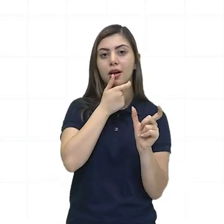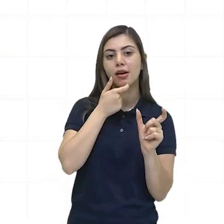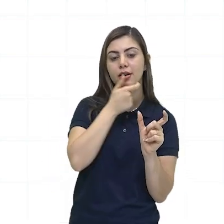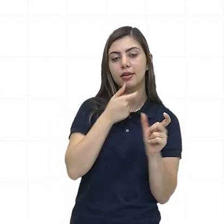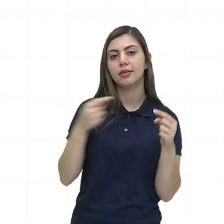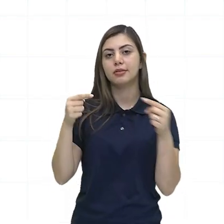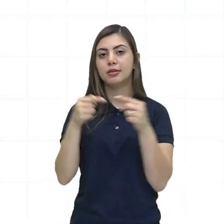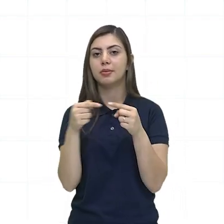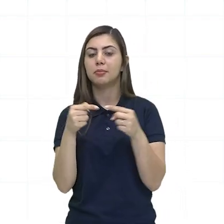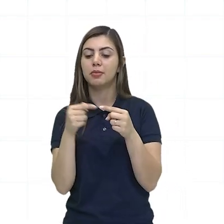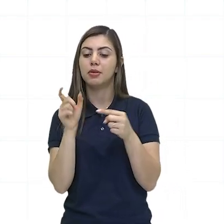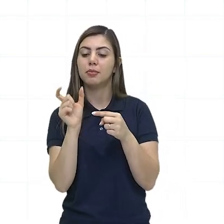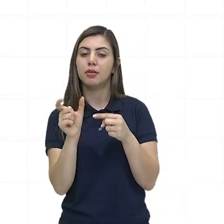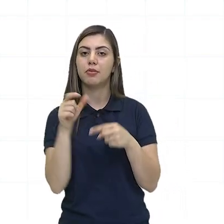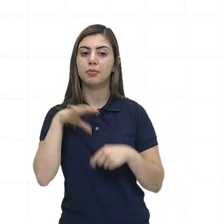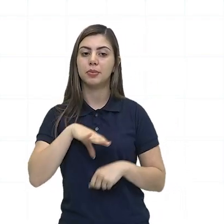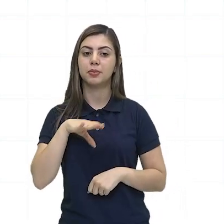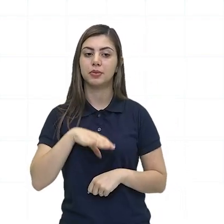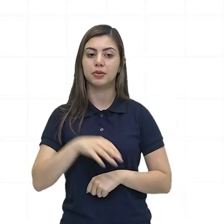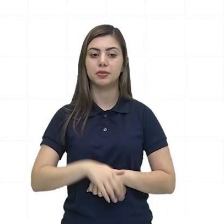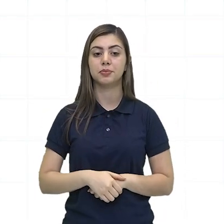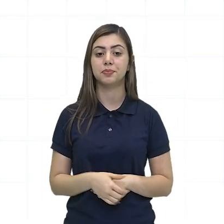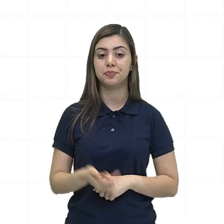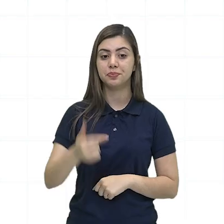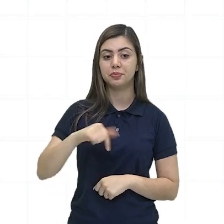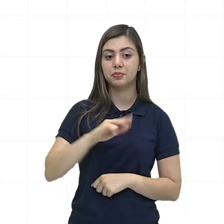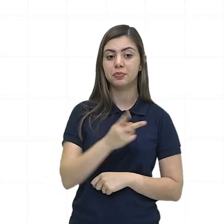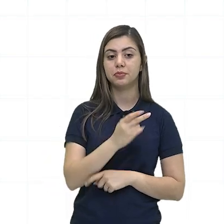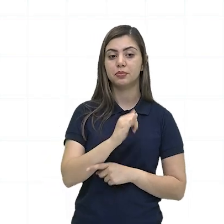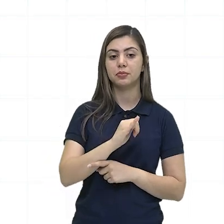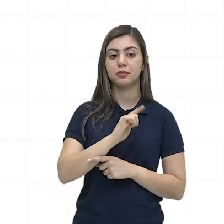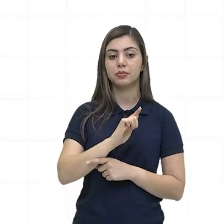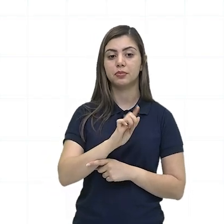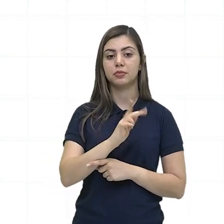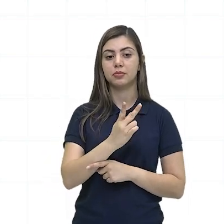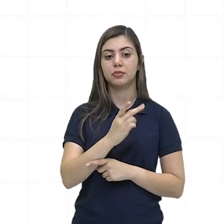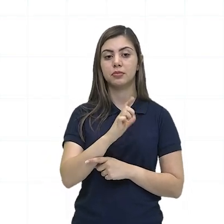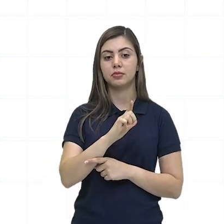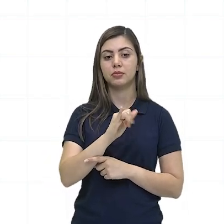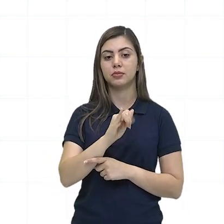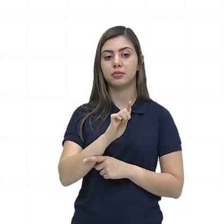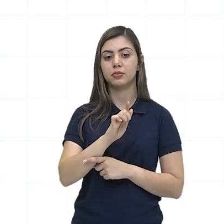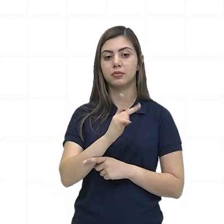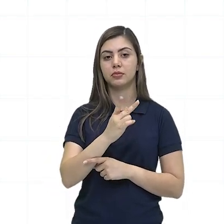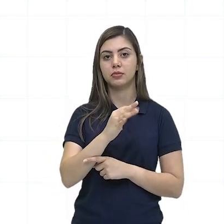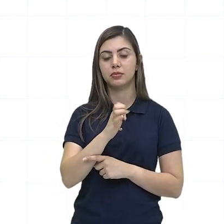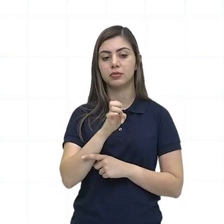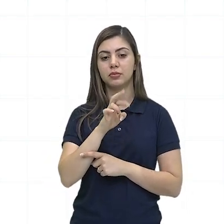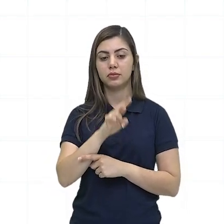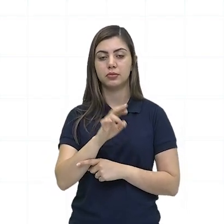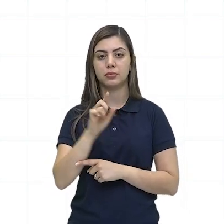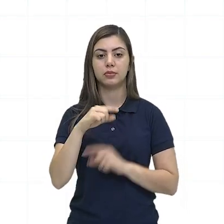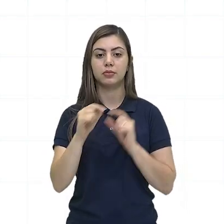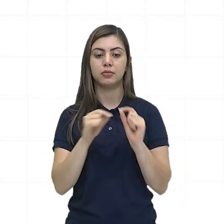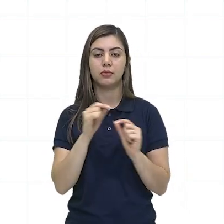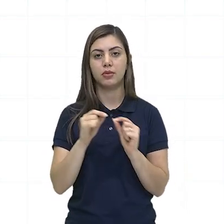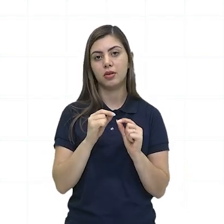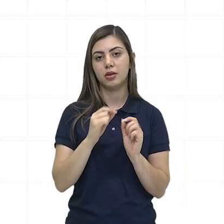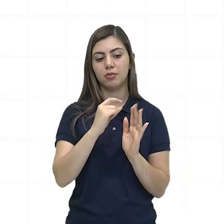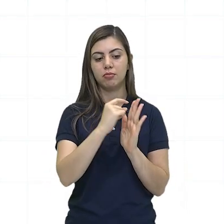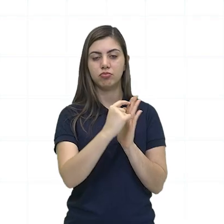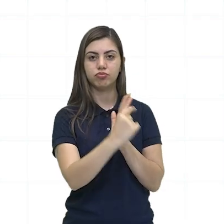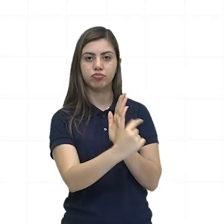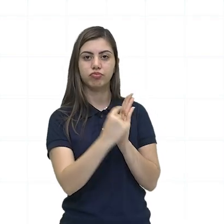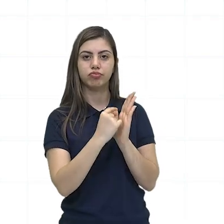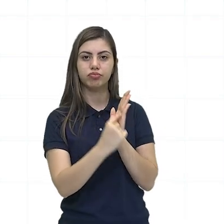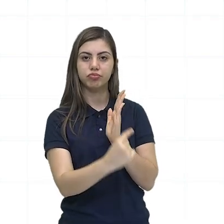o seu significado. Highlighter, highlighter ou highlighter, que é um marcador.